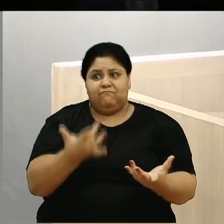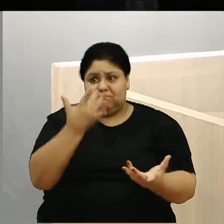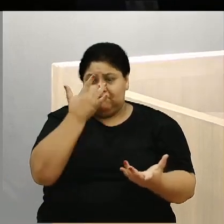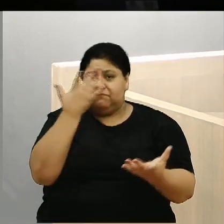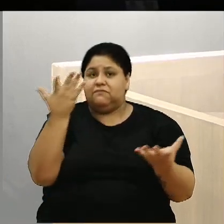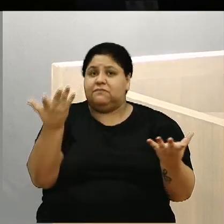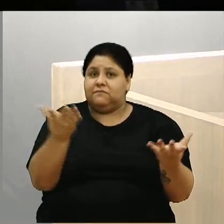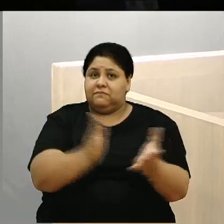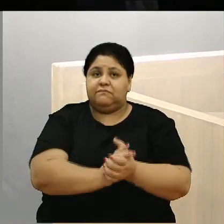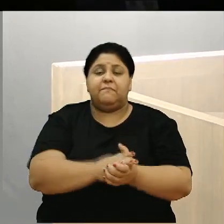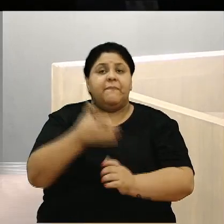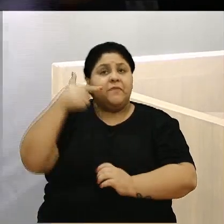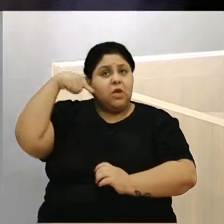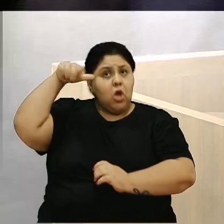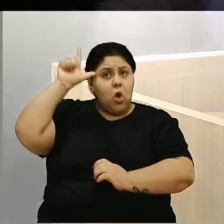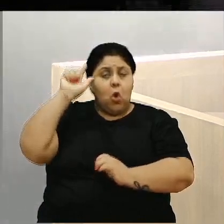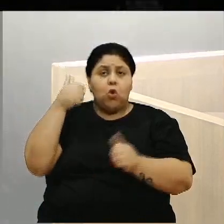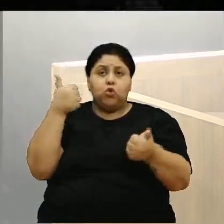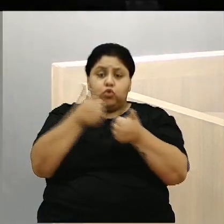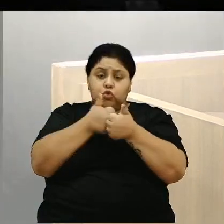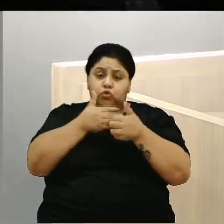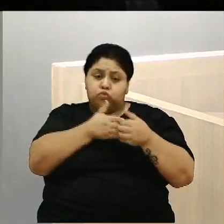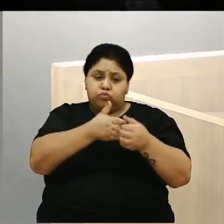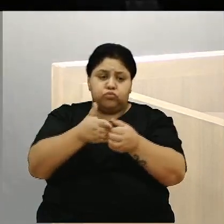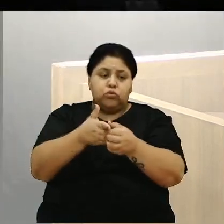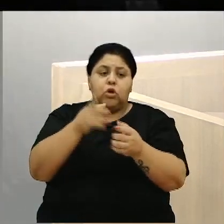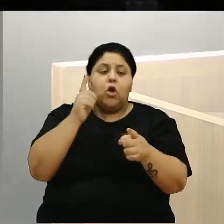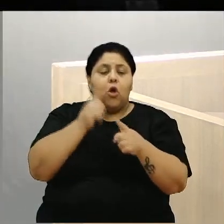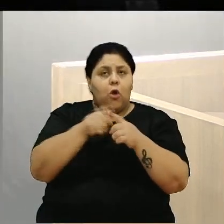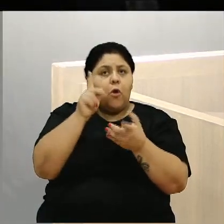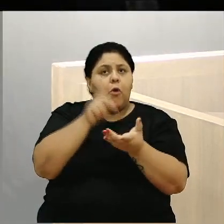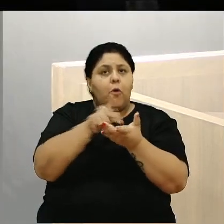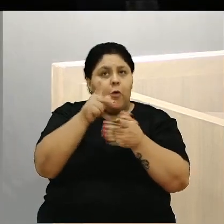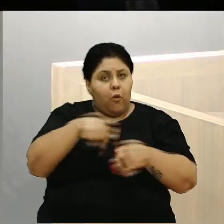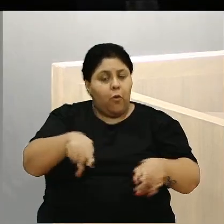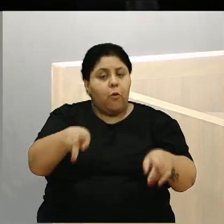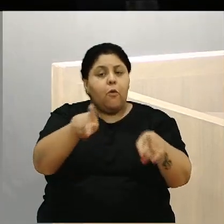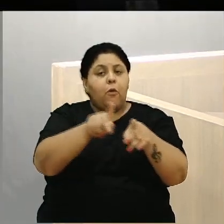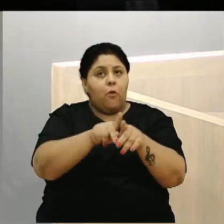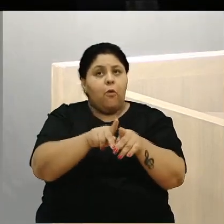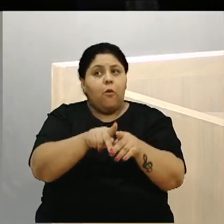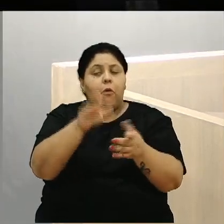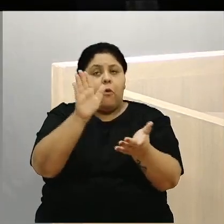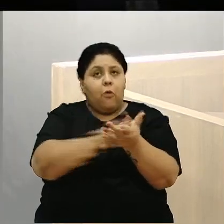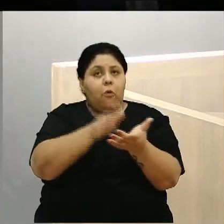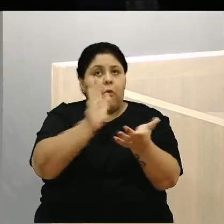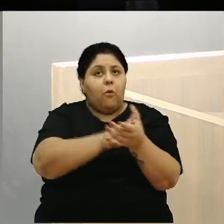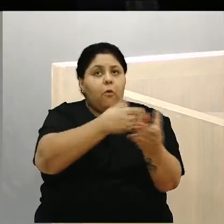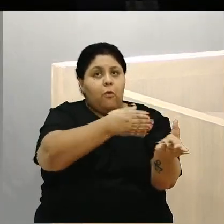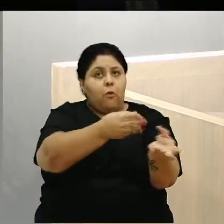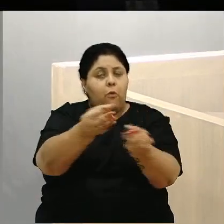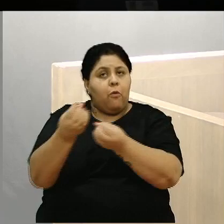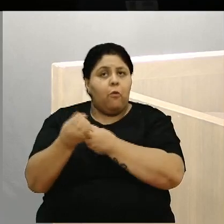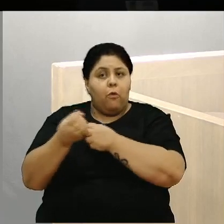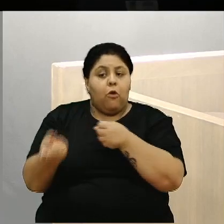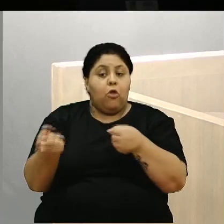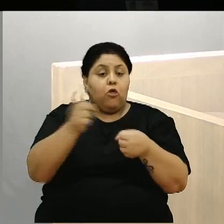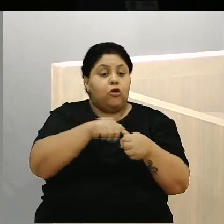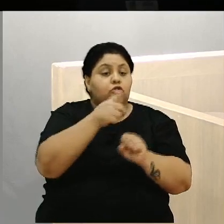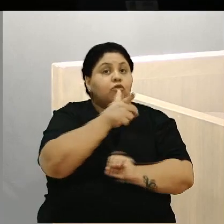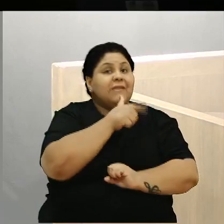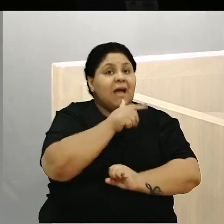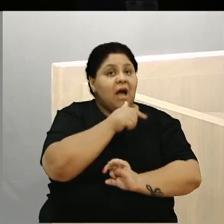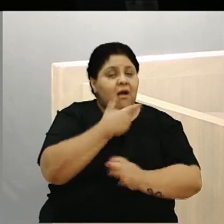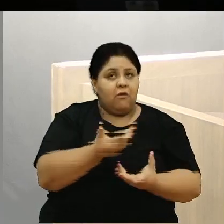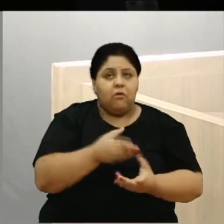impressionante. E ontem nós estivemos lá acompanhando, porque de fato, né, a população estava cobrando muito, né, o retorno do abastecimento.